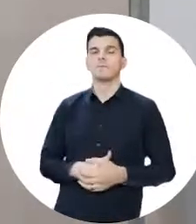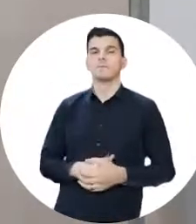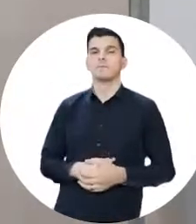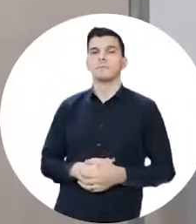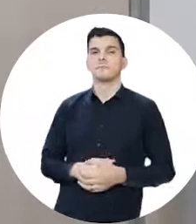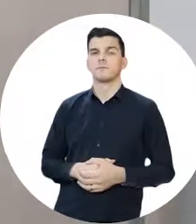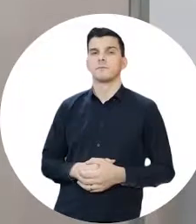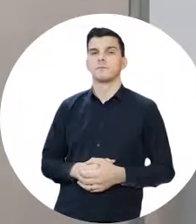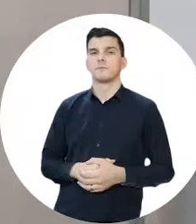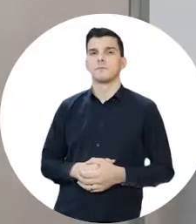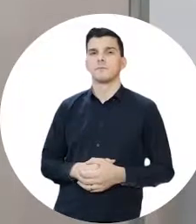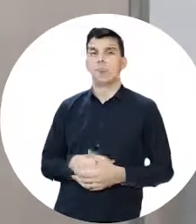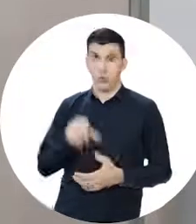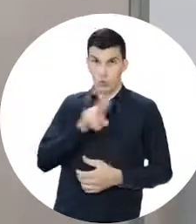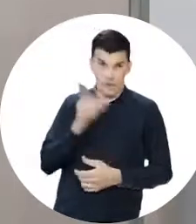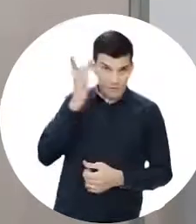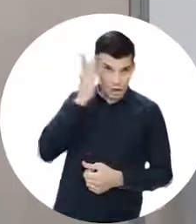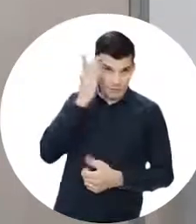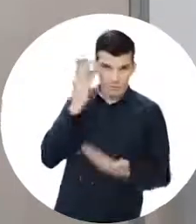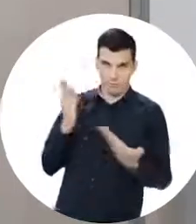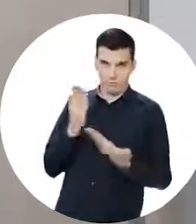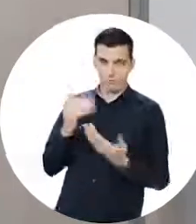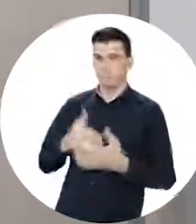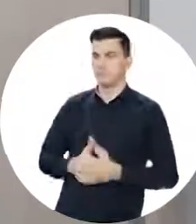Tá, vamos à fórmula agora.